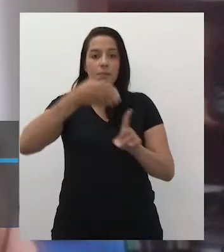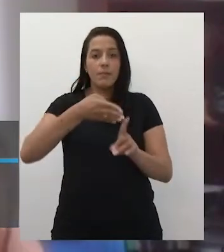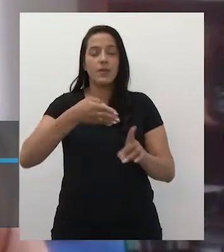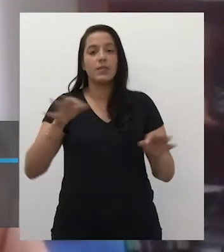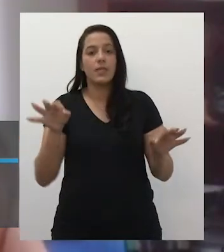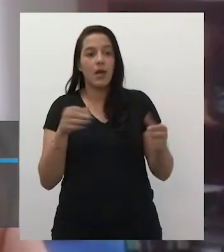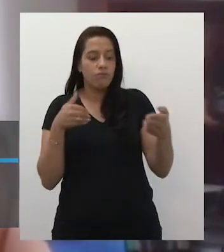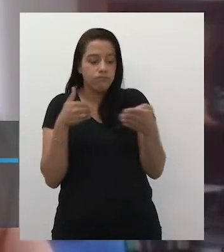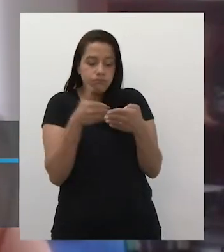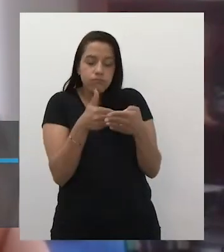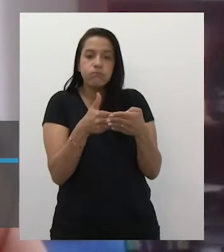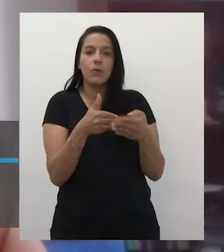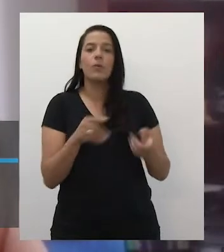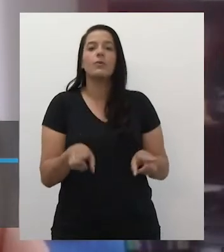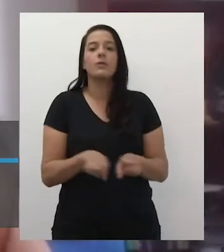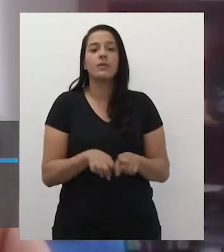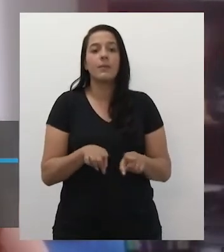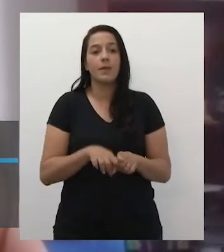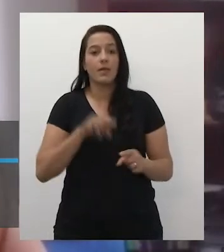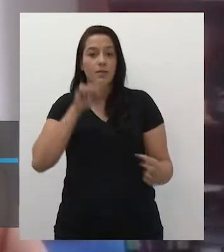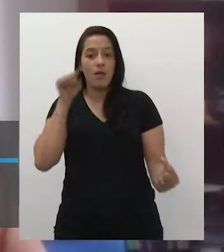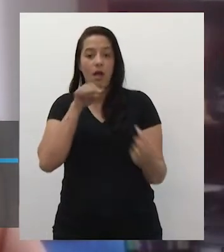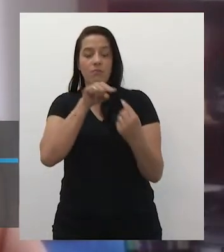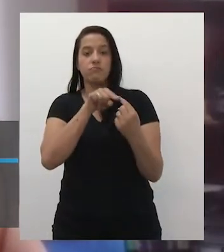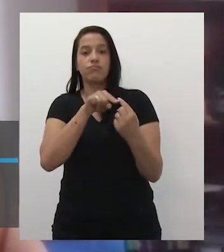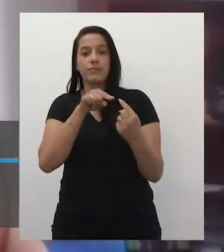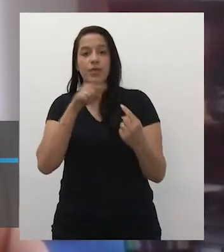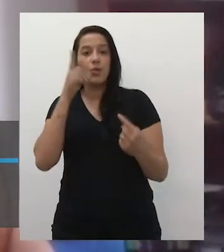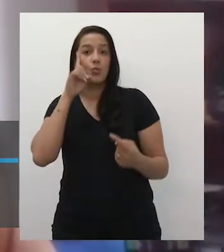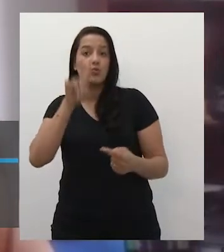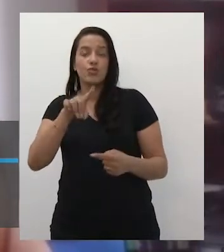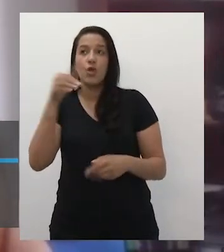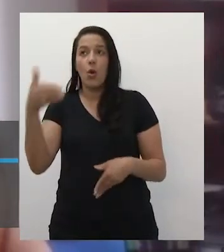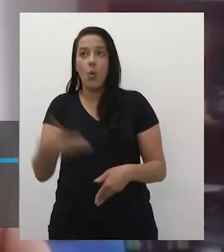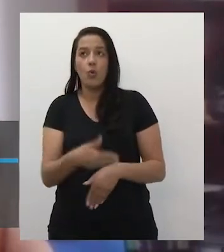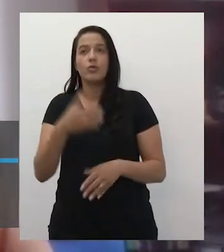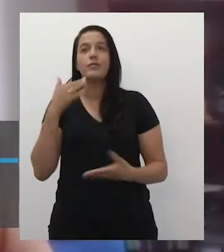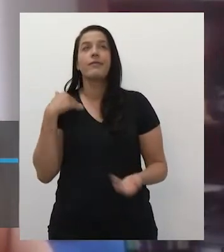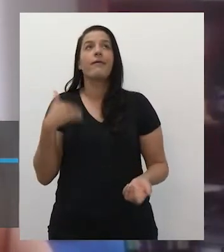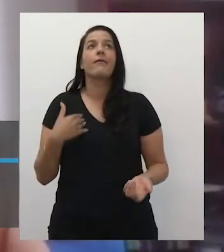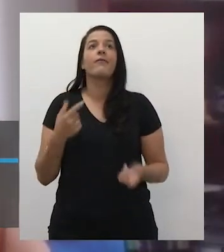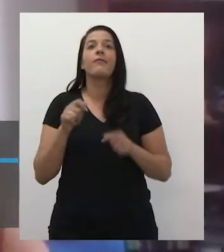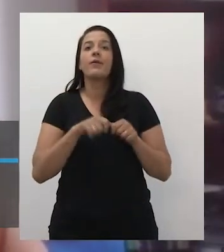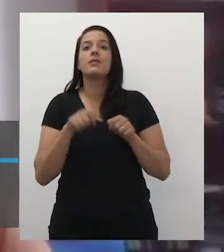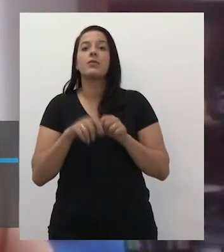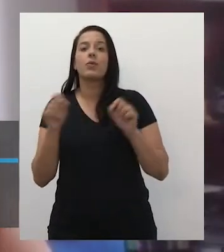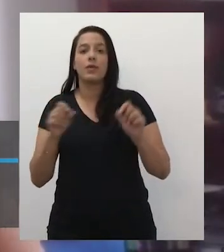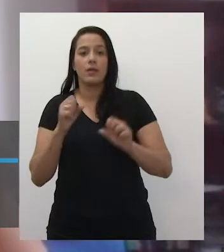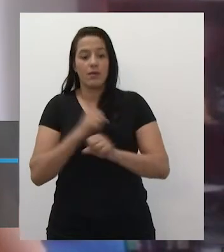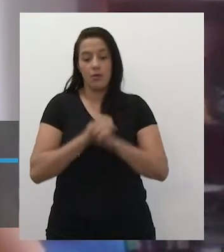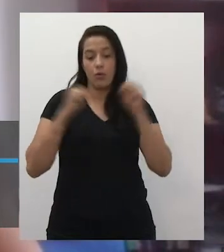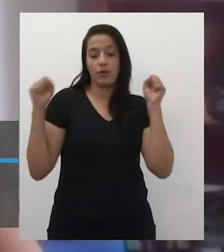ter atividades que são simples, que eu consigo organizar muito rapidamente, então que eu